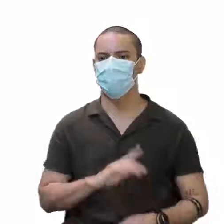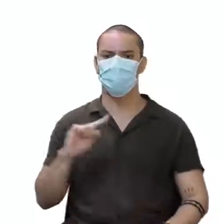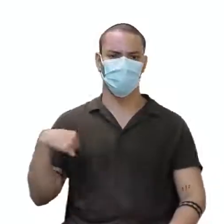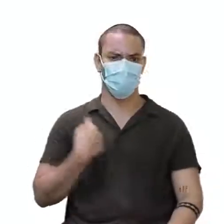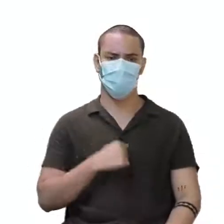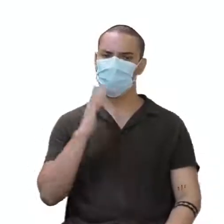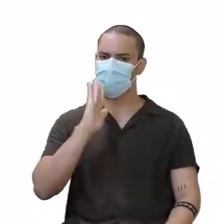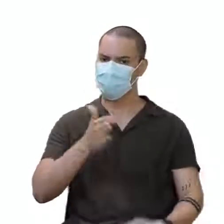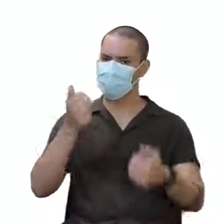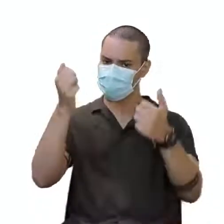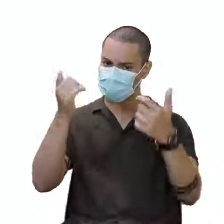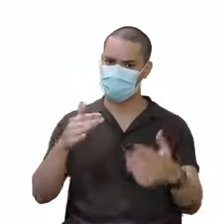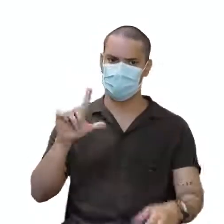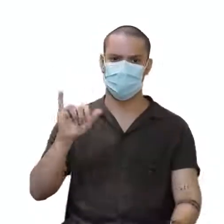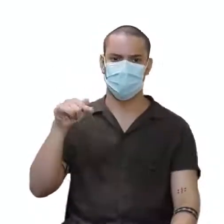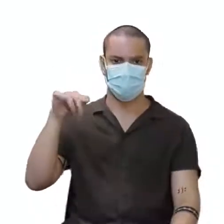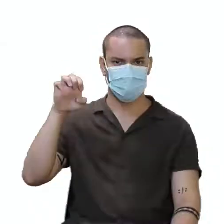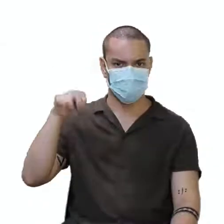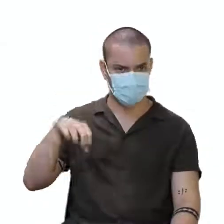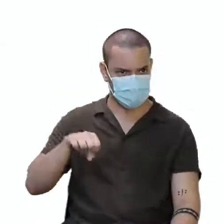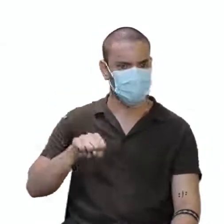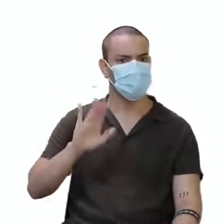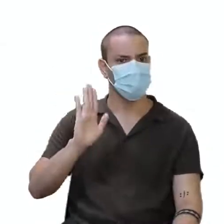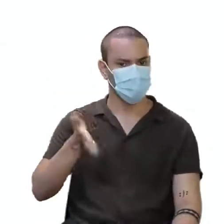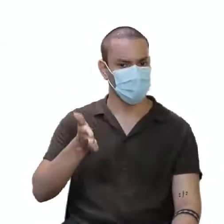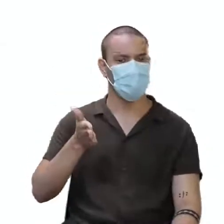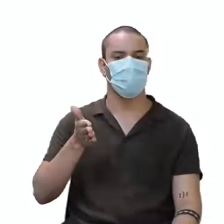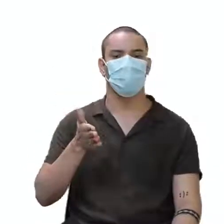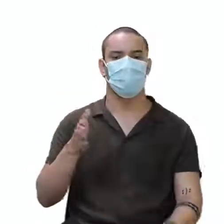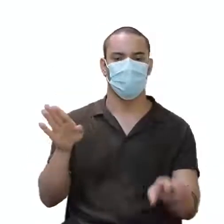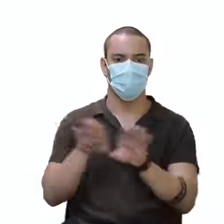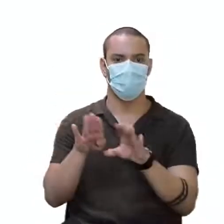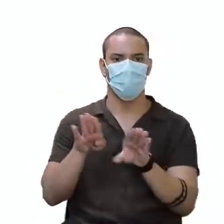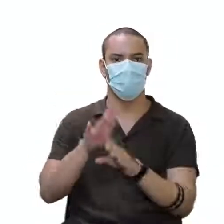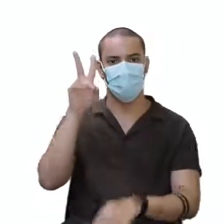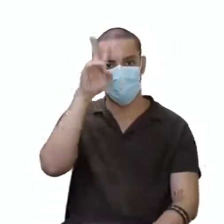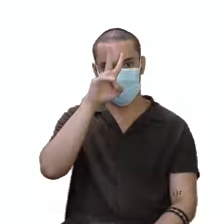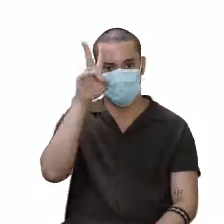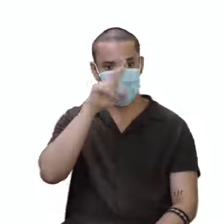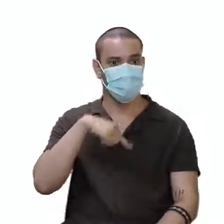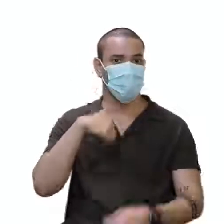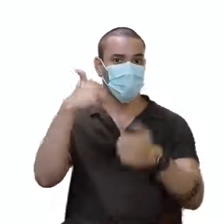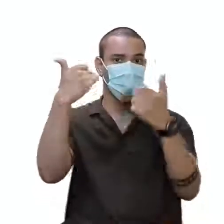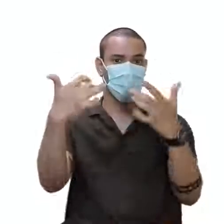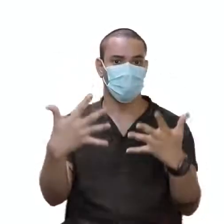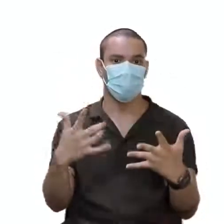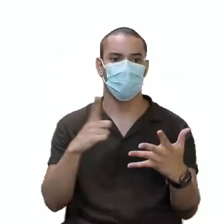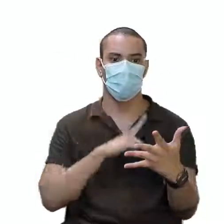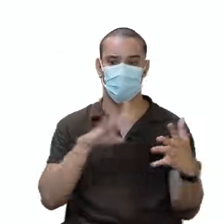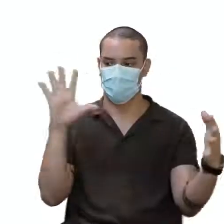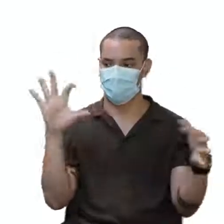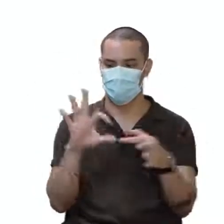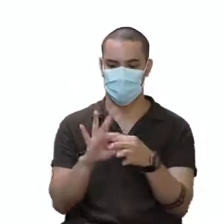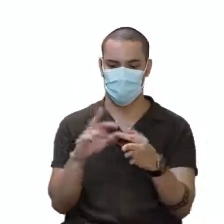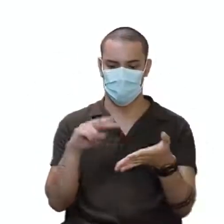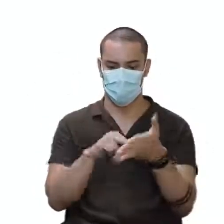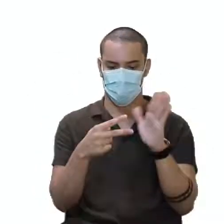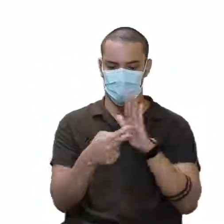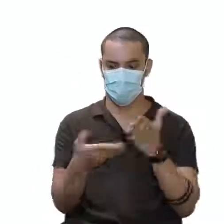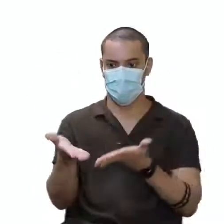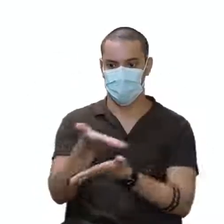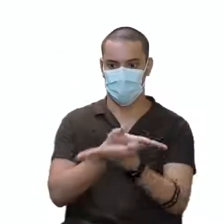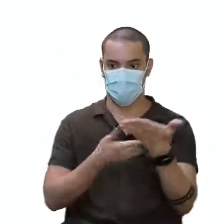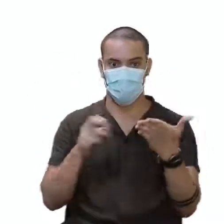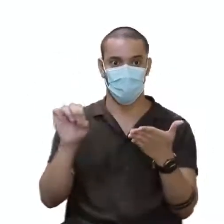já falou sobre os líquens, não foi? A gente viu que existe um estabelecimento de uma interação ou de